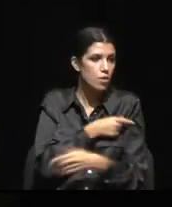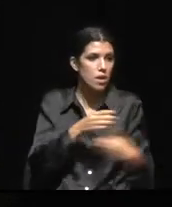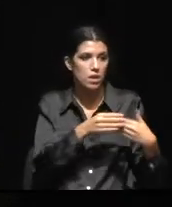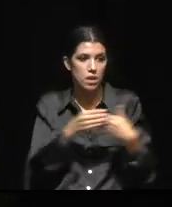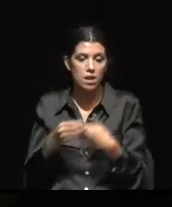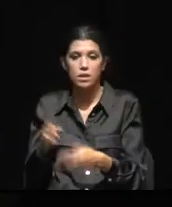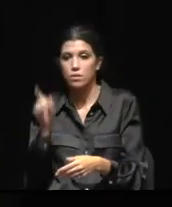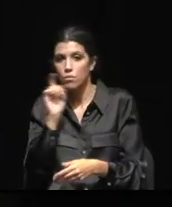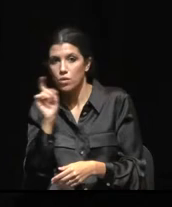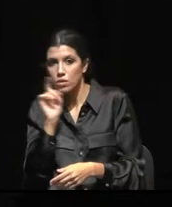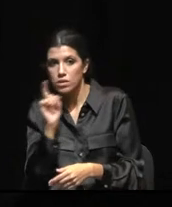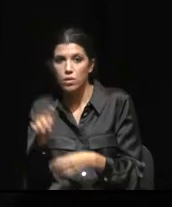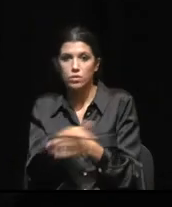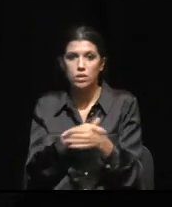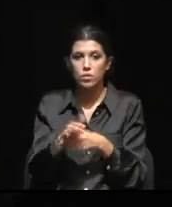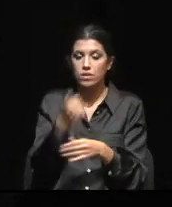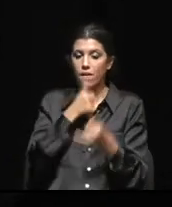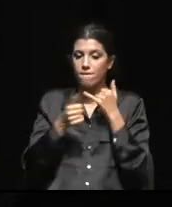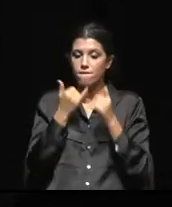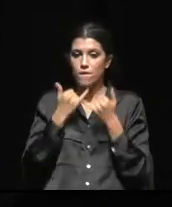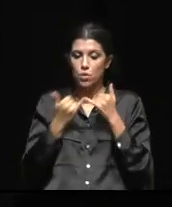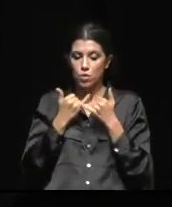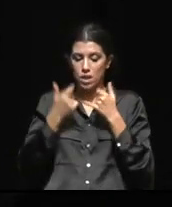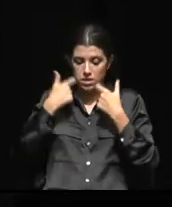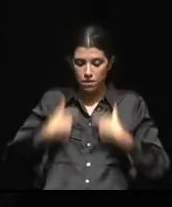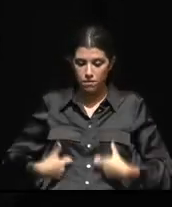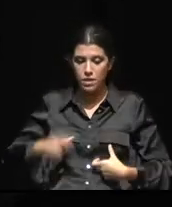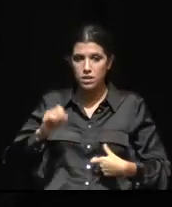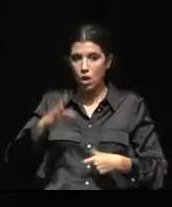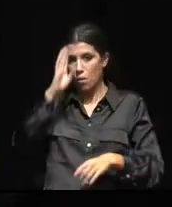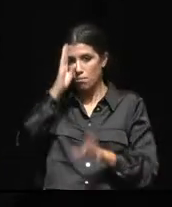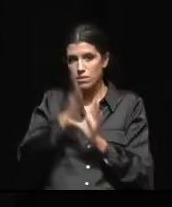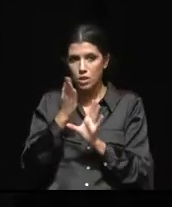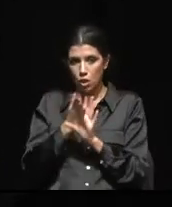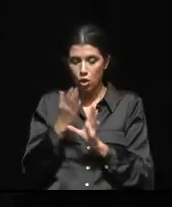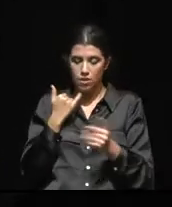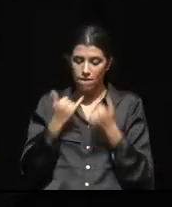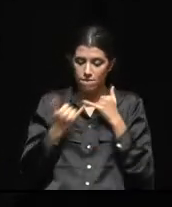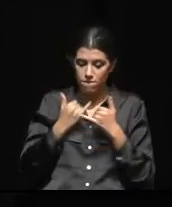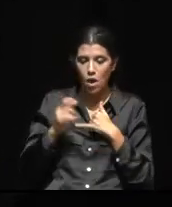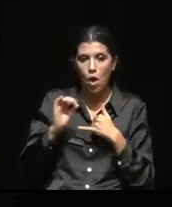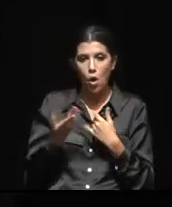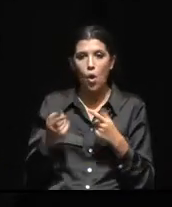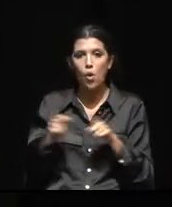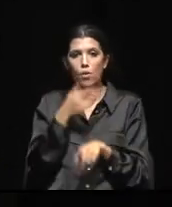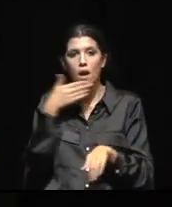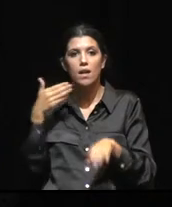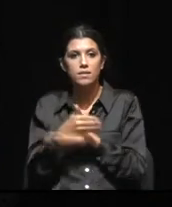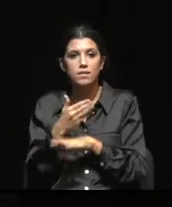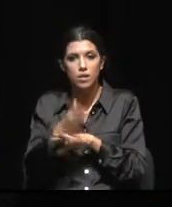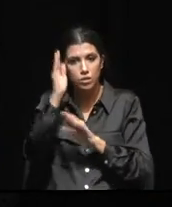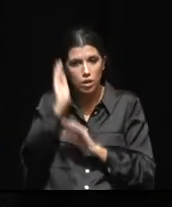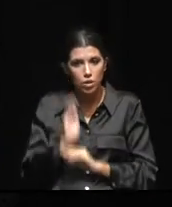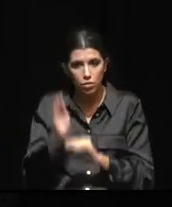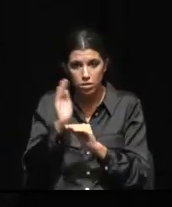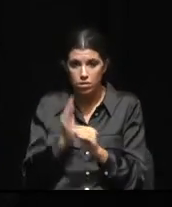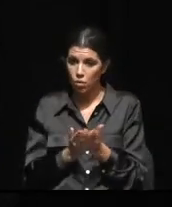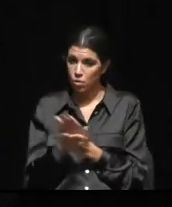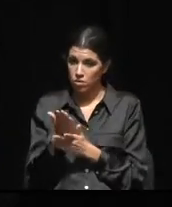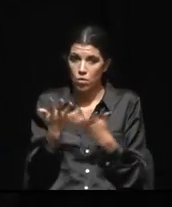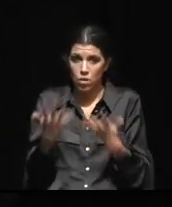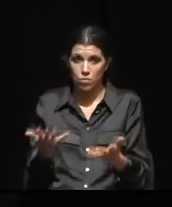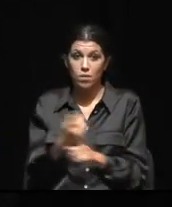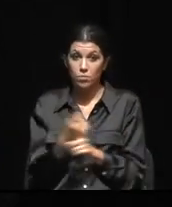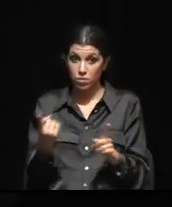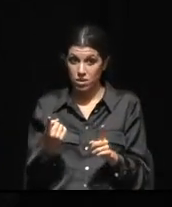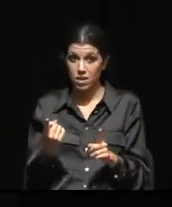proteção em situações de violência física e ou psicológica ou o acesso à educação continuam atuais tendo a